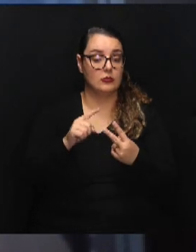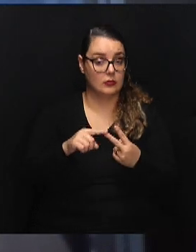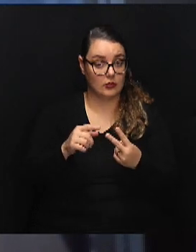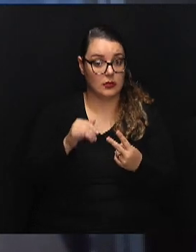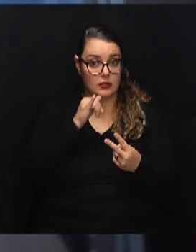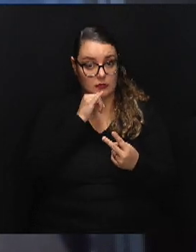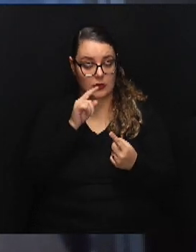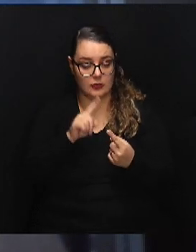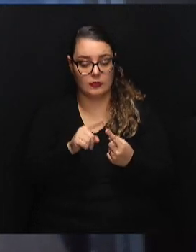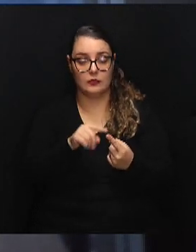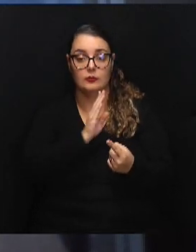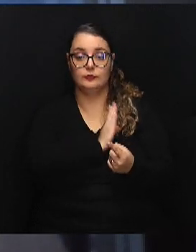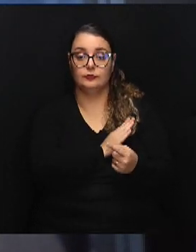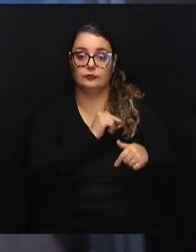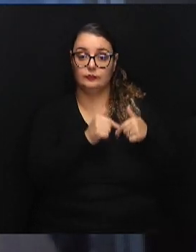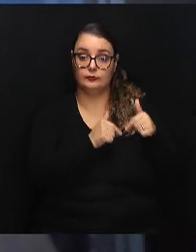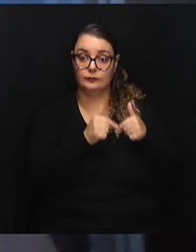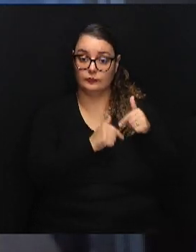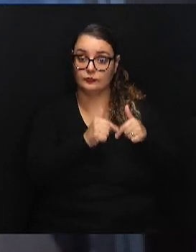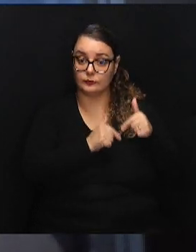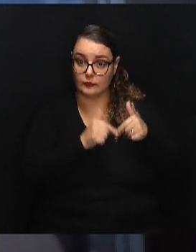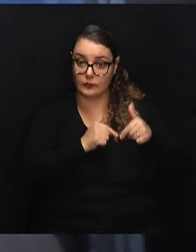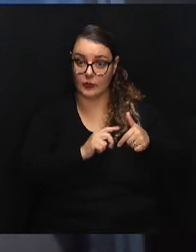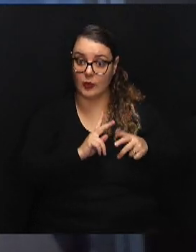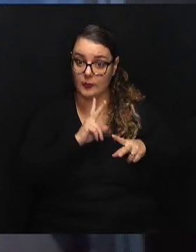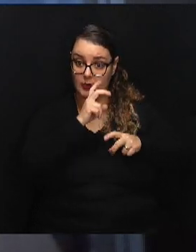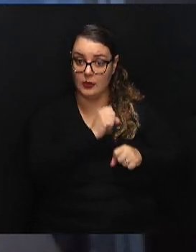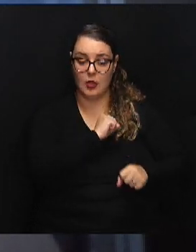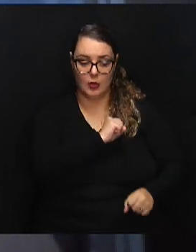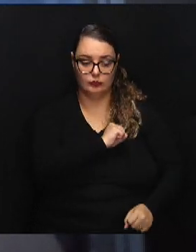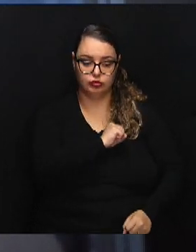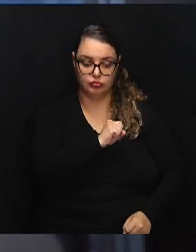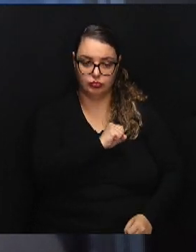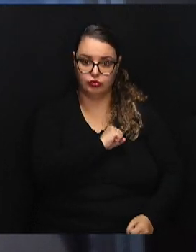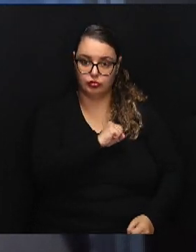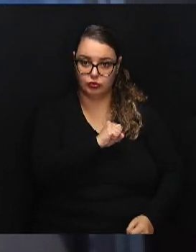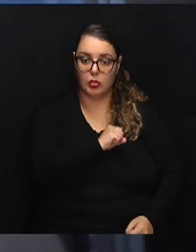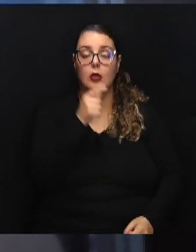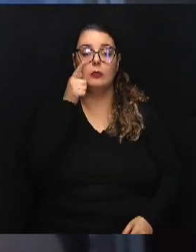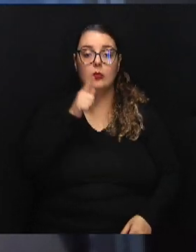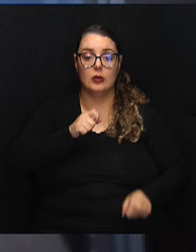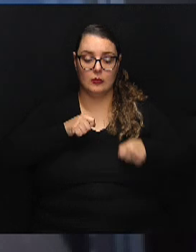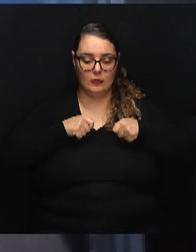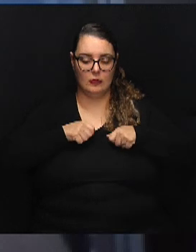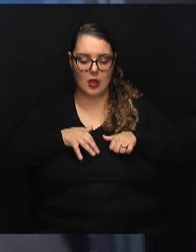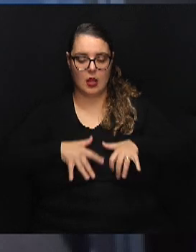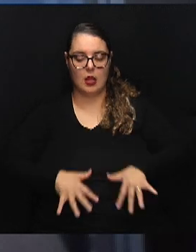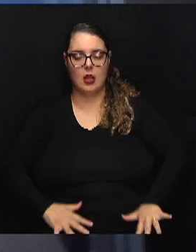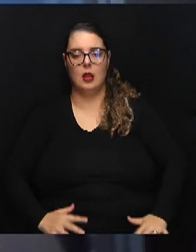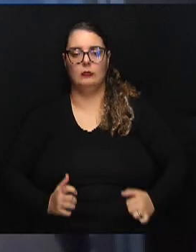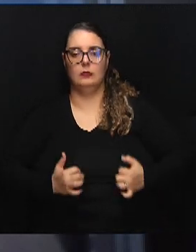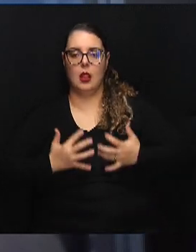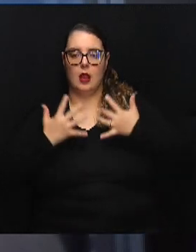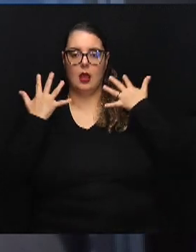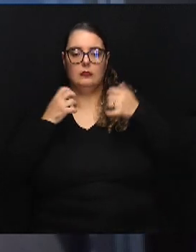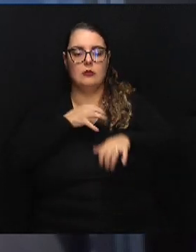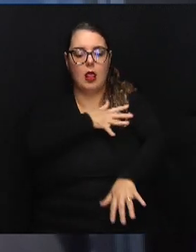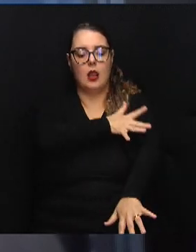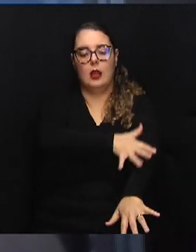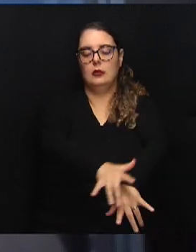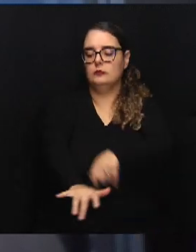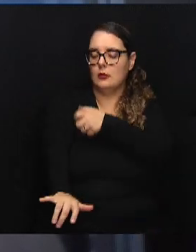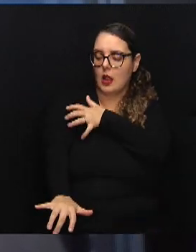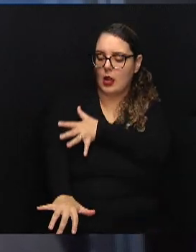que o coração precisa trabalhar com mais força para conseguir, mandar o